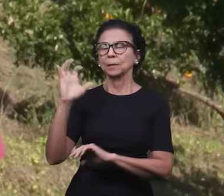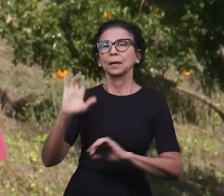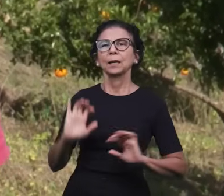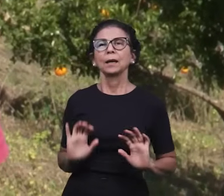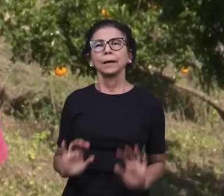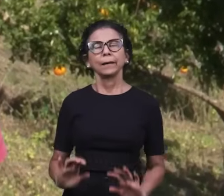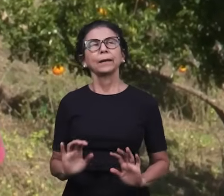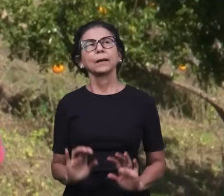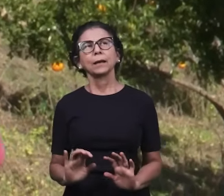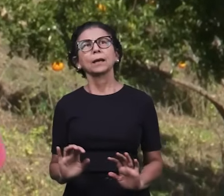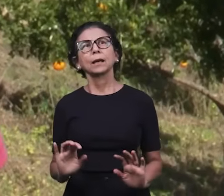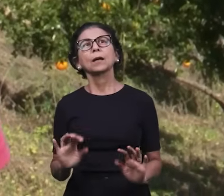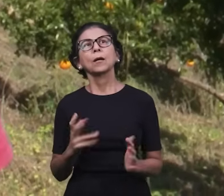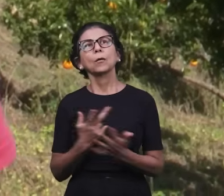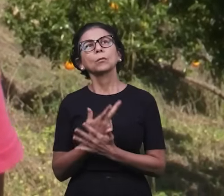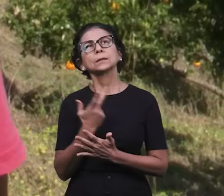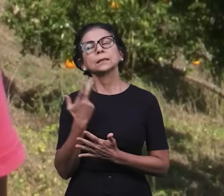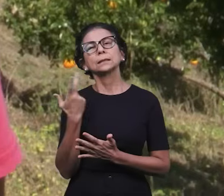um desenvolvimento